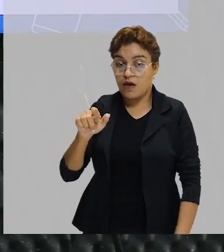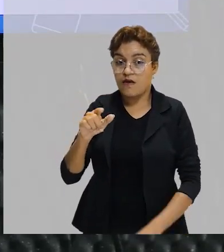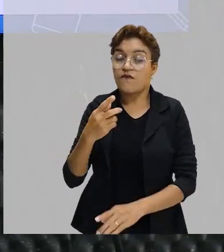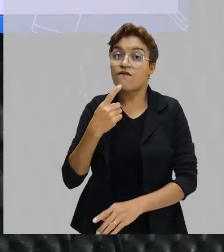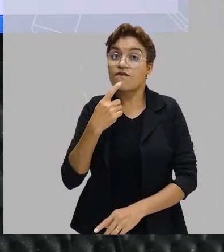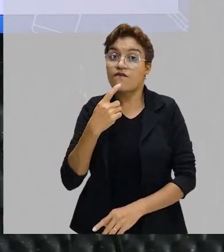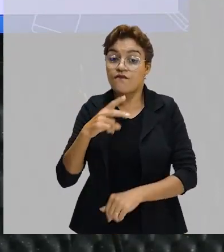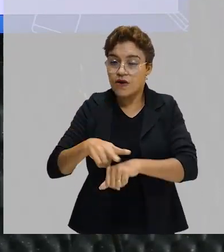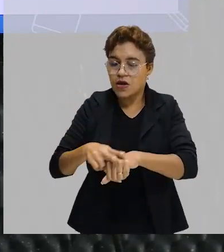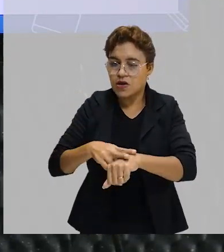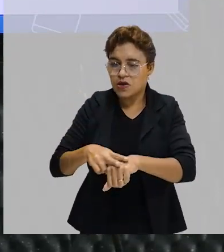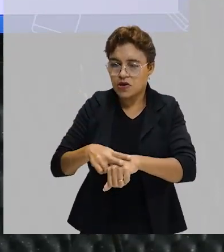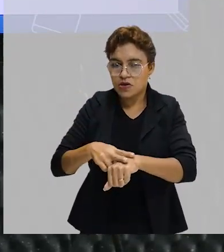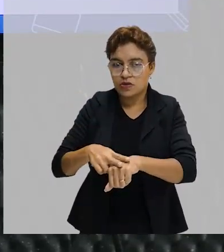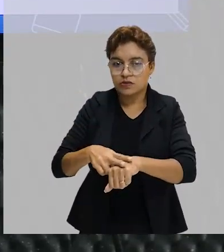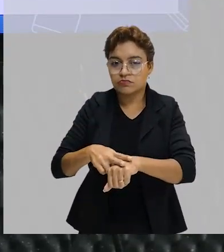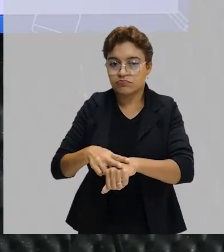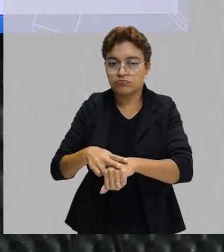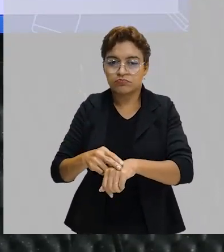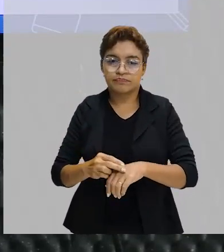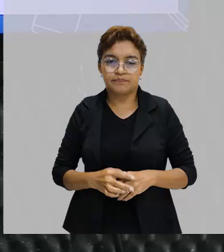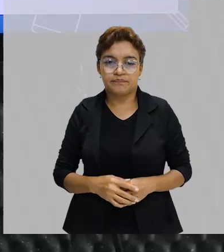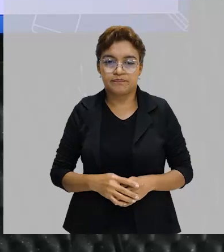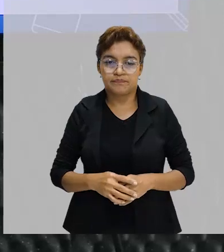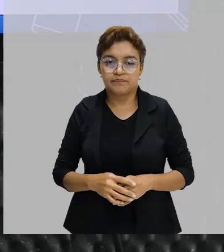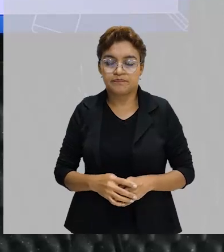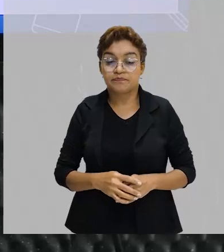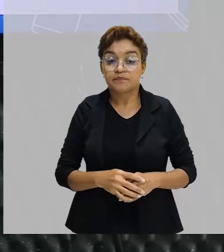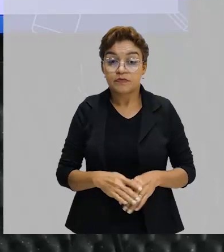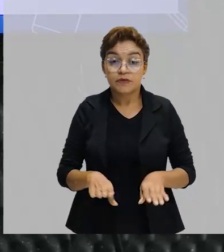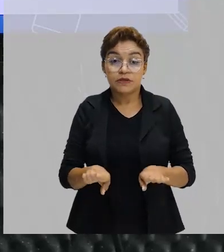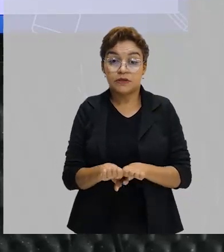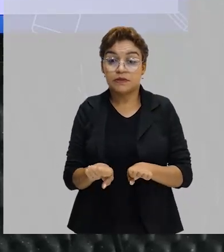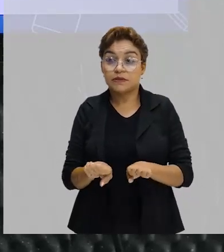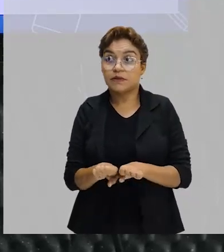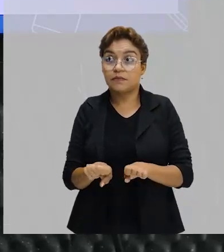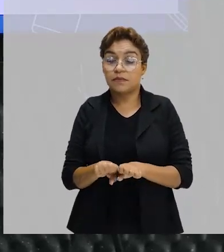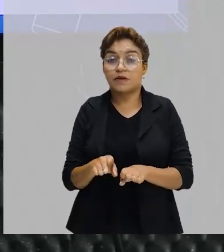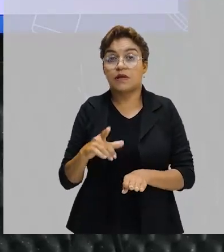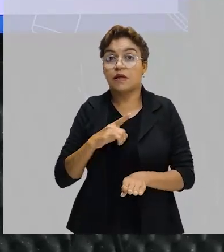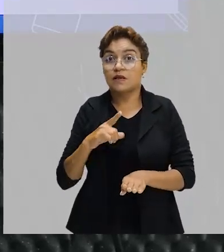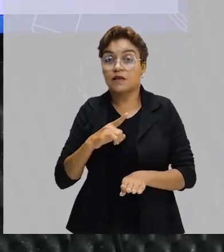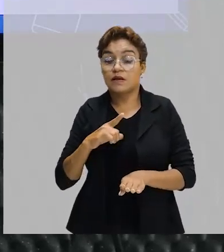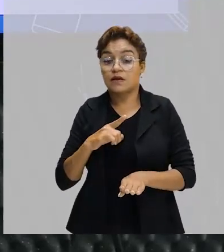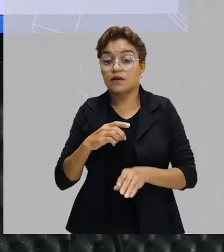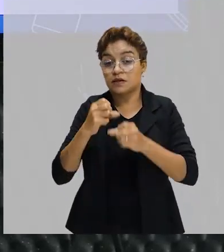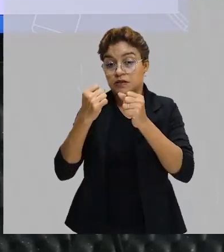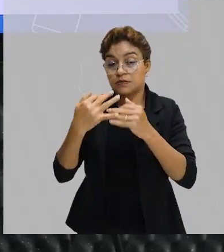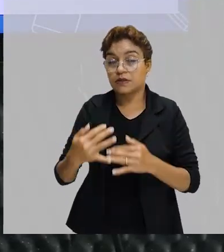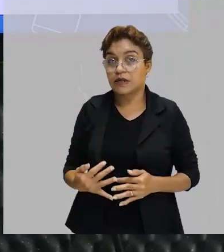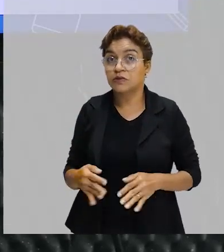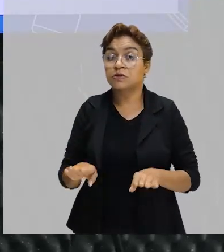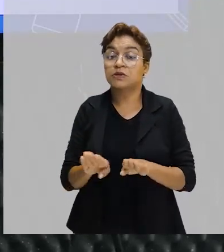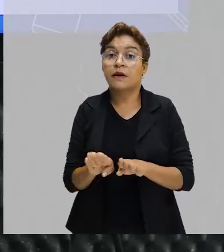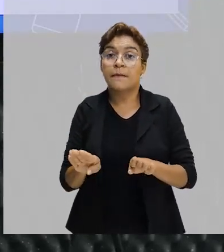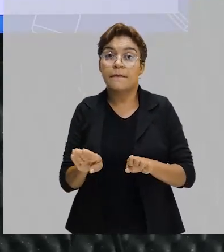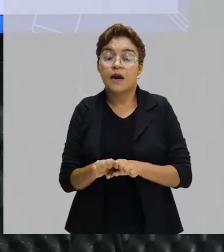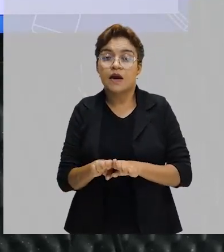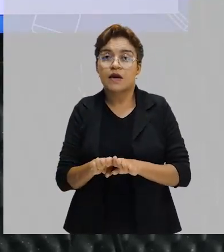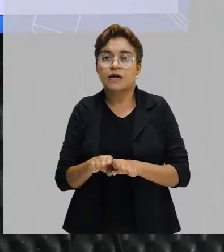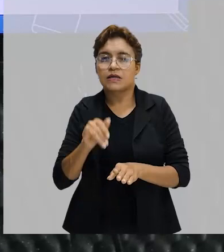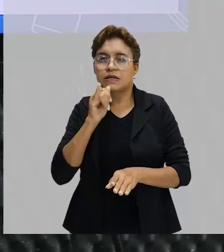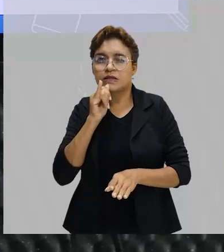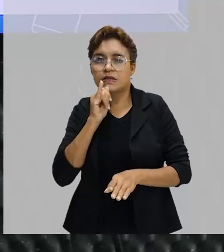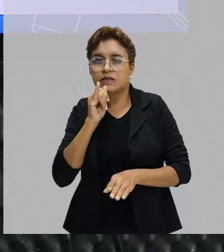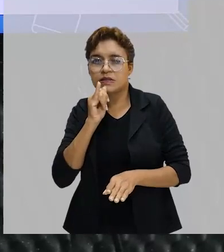tudo bem? Então isso foi verificado. Também, turminha, esse é o princípio dos fogos de artifício. Então